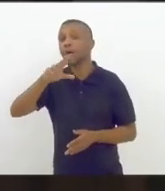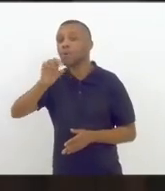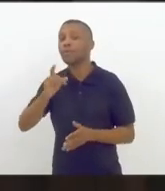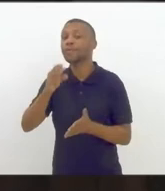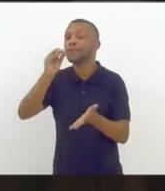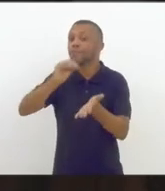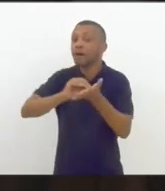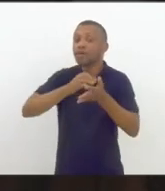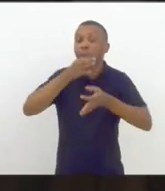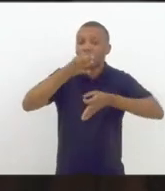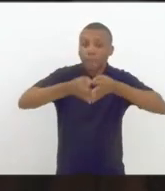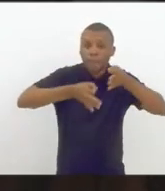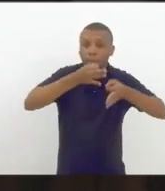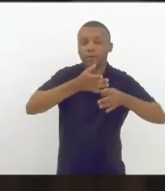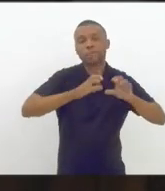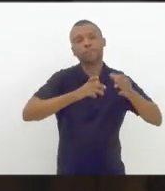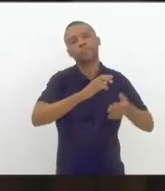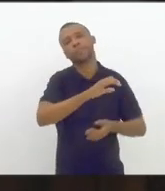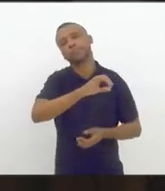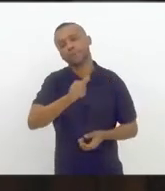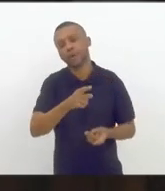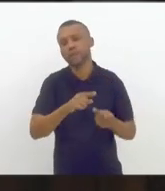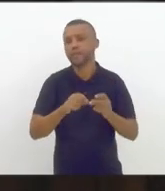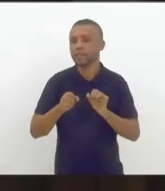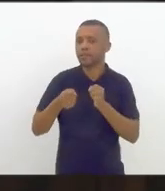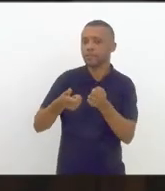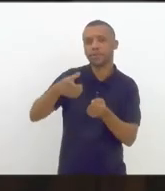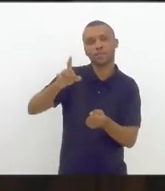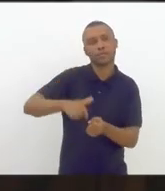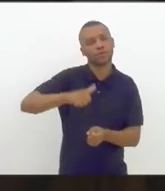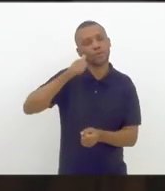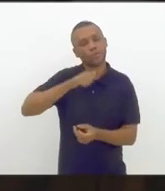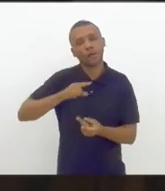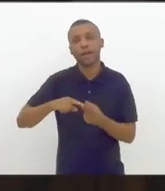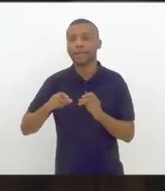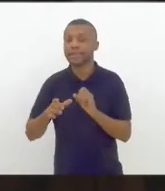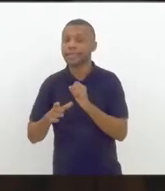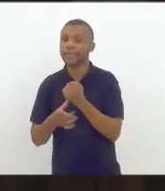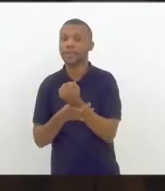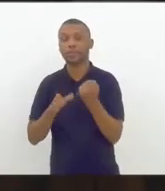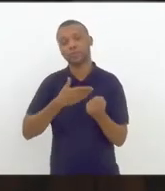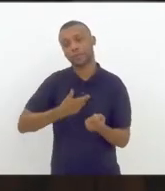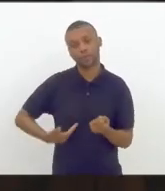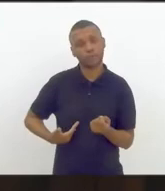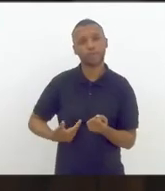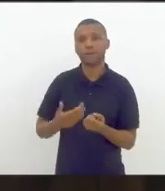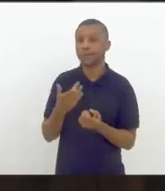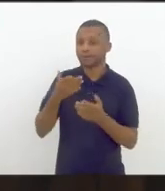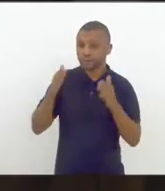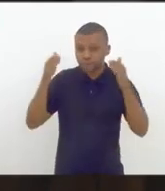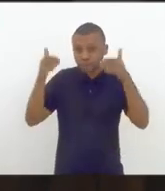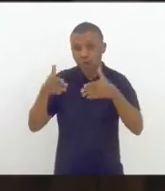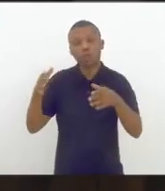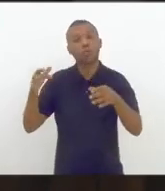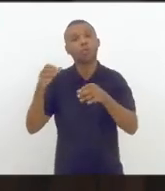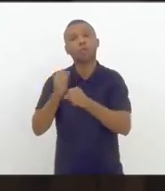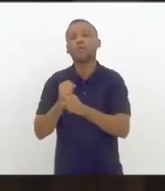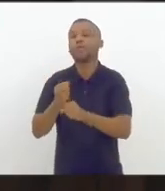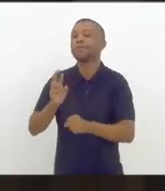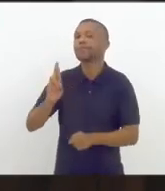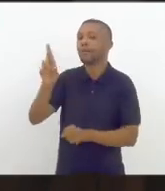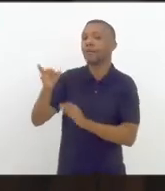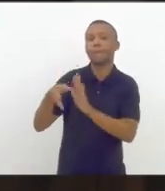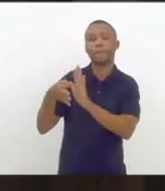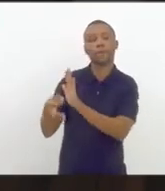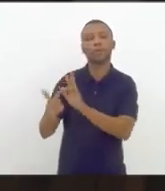Justiça, Defesa do Direito da Mulher, Segurança Pública, Assuntos Municipais e Orçamento às emendas de plenário. Para emitir parecer sobre as